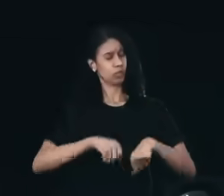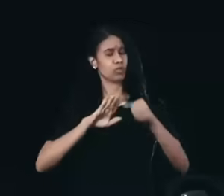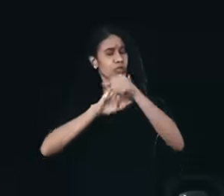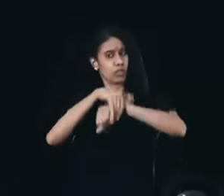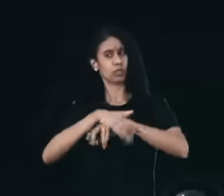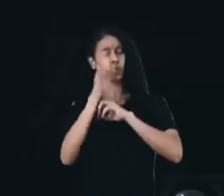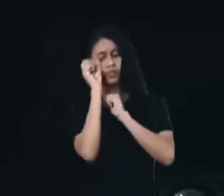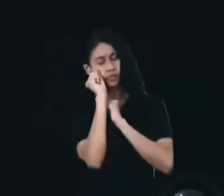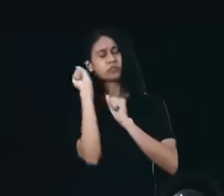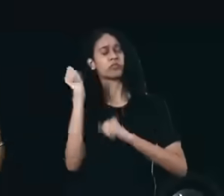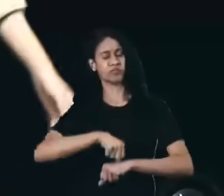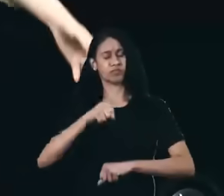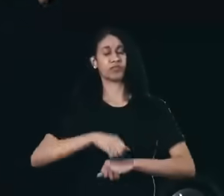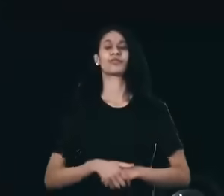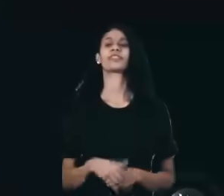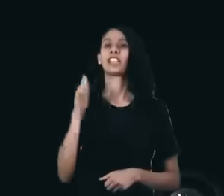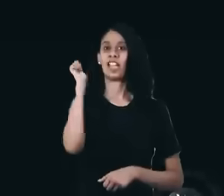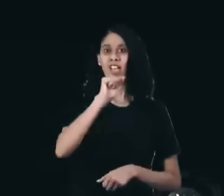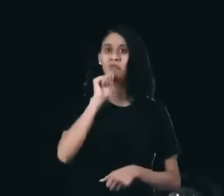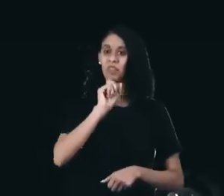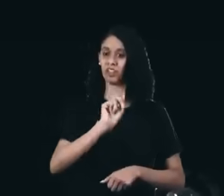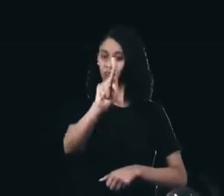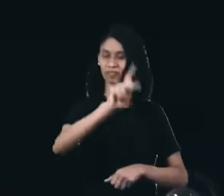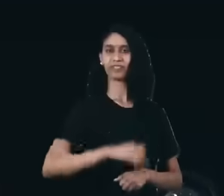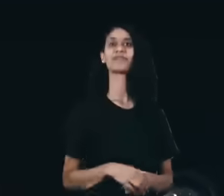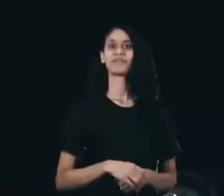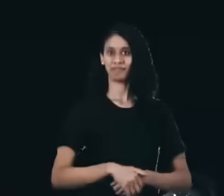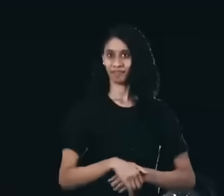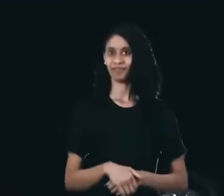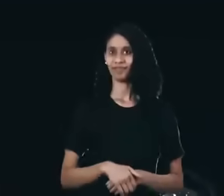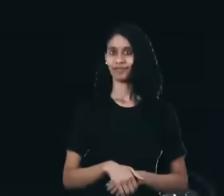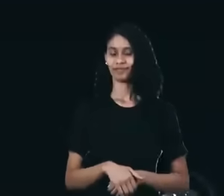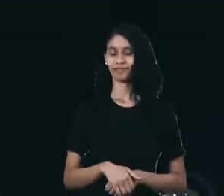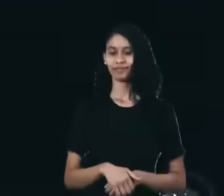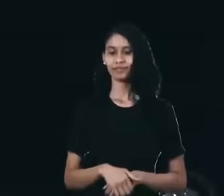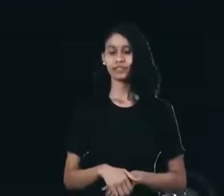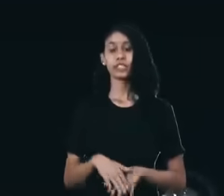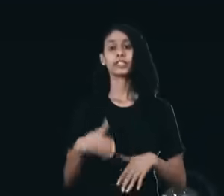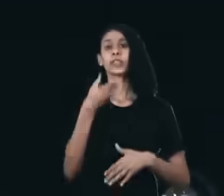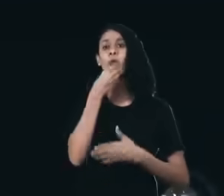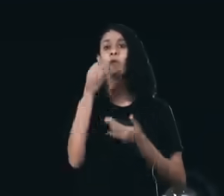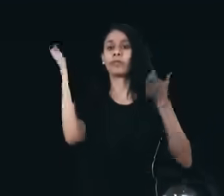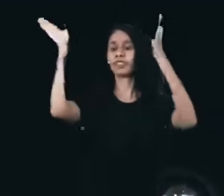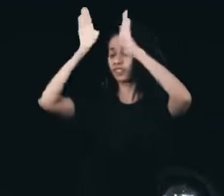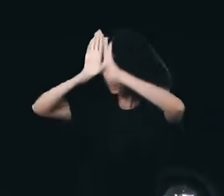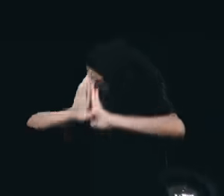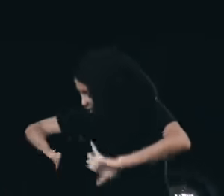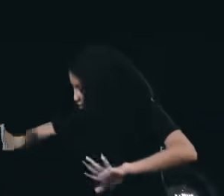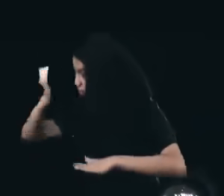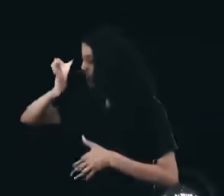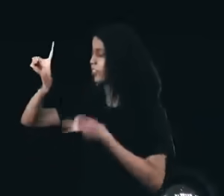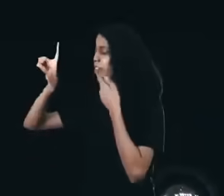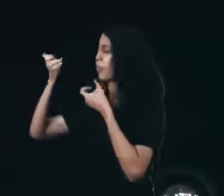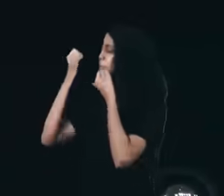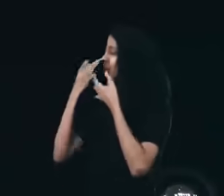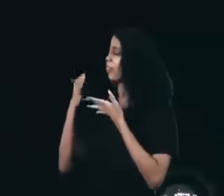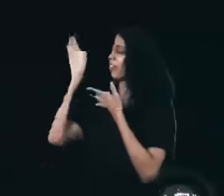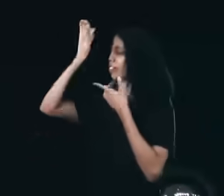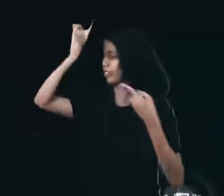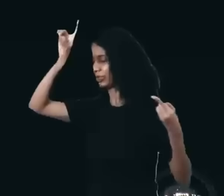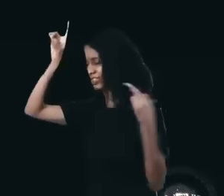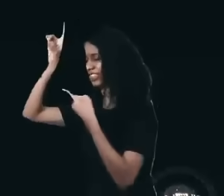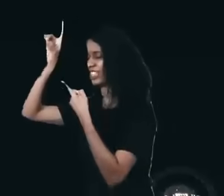a noite. A bicha era demais, gente. Então o homem curvou-se em adoração ao Senhor, dizendo: bendito seja o Senhor,